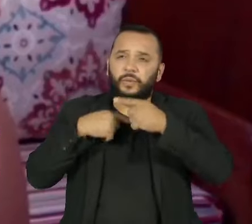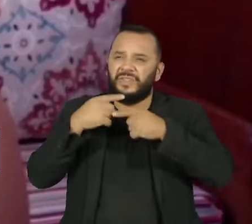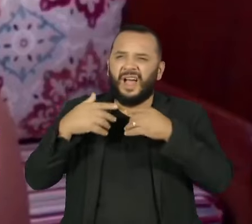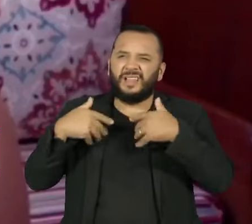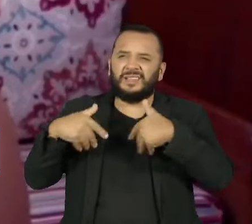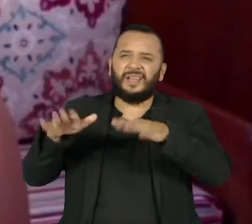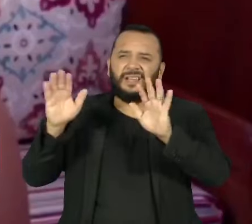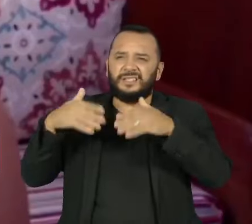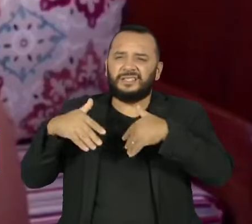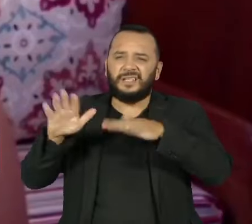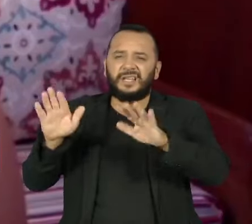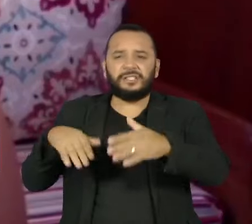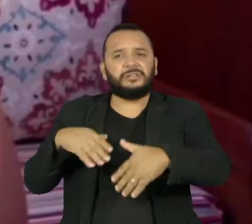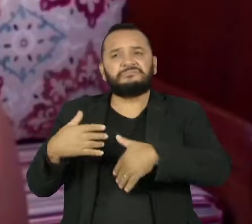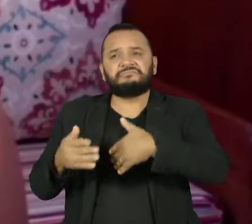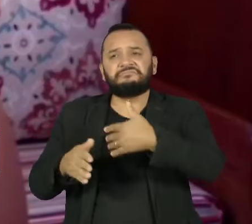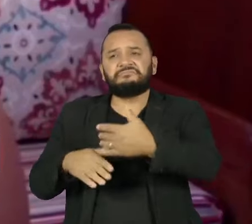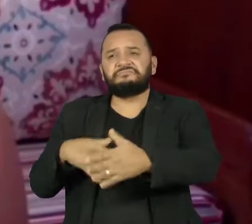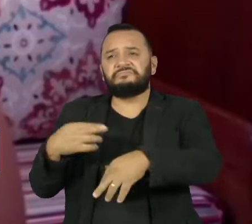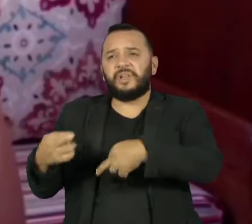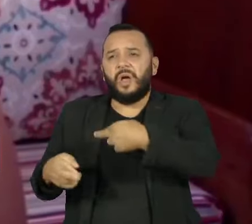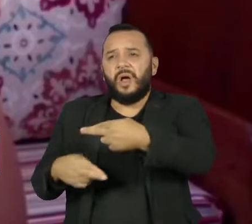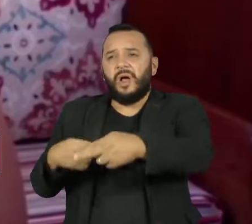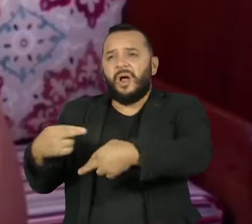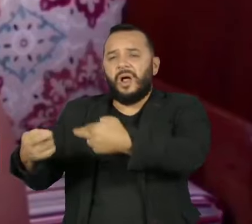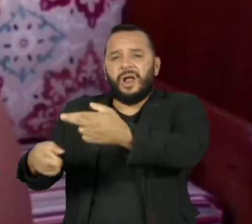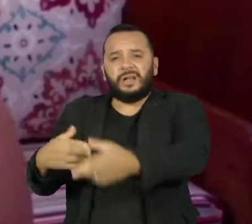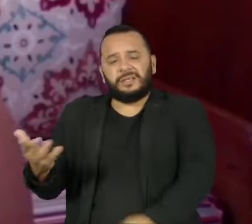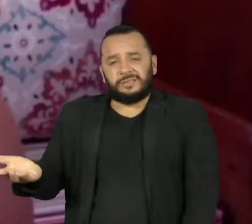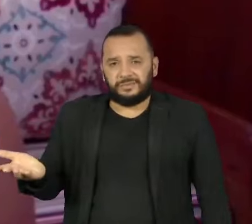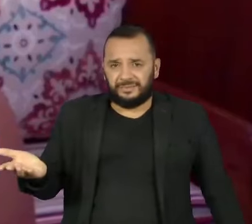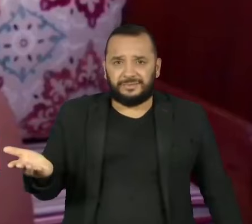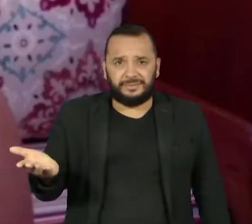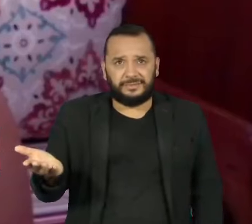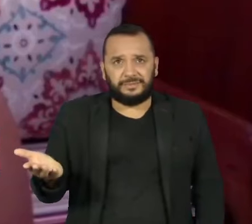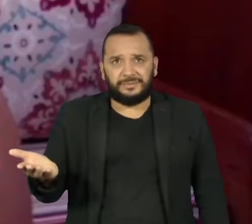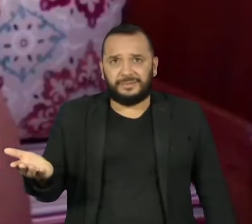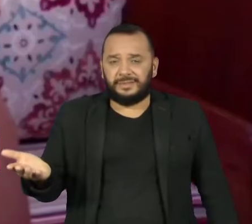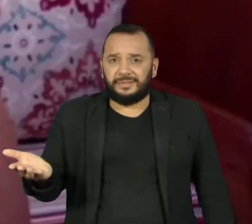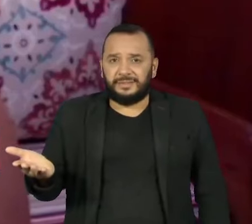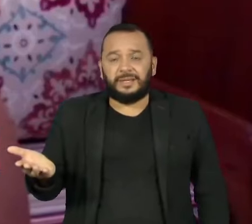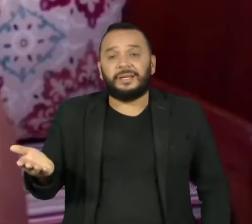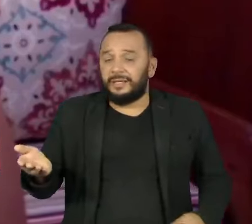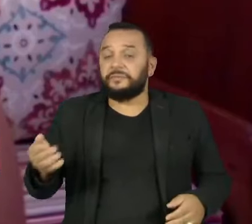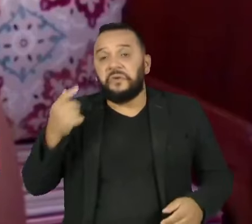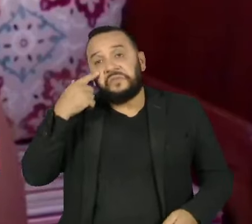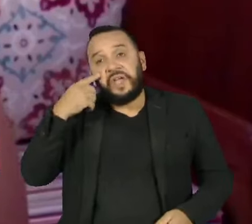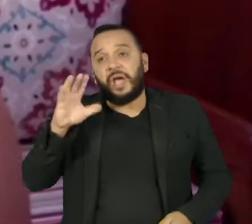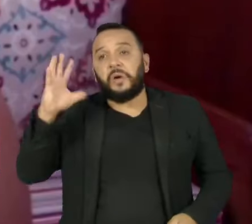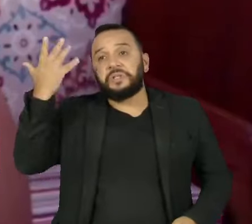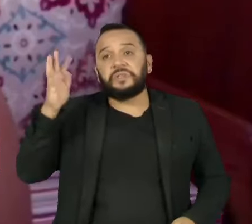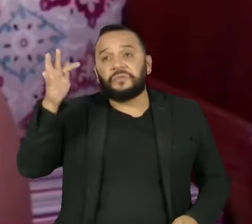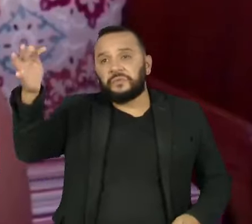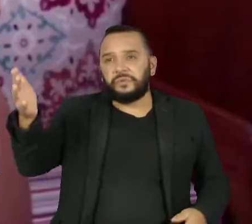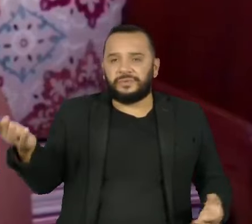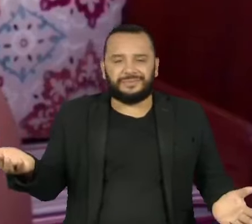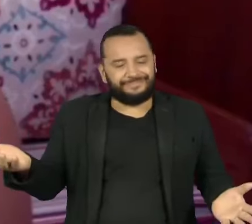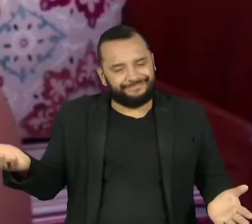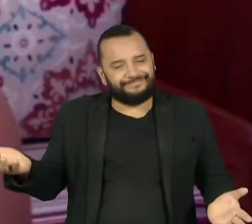deixando passar estamos ainda deixando passar né estamos ainda nesse processo de pagar para ver o que vai acontecer